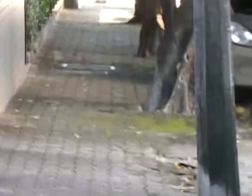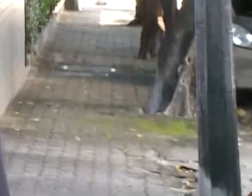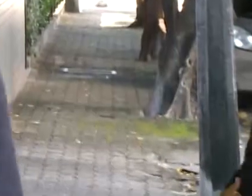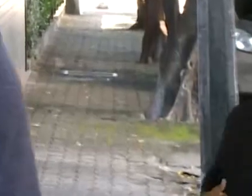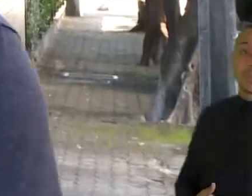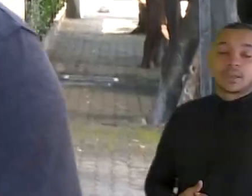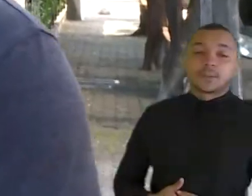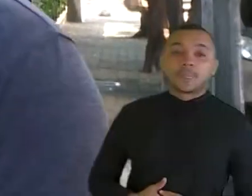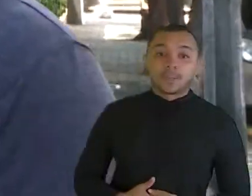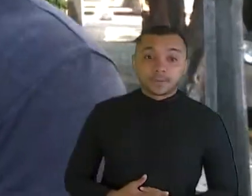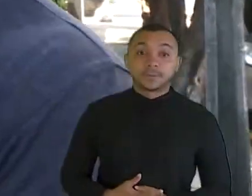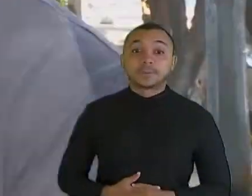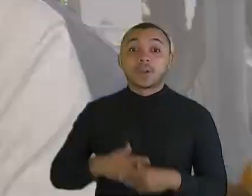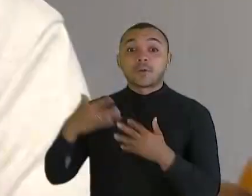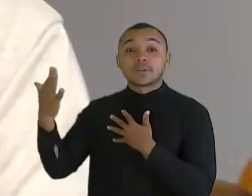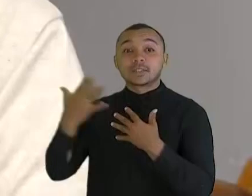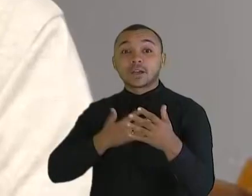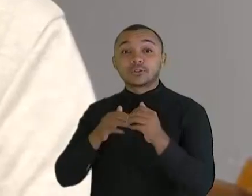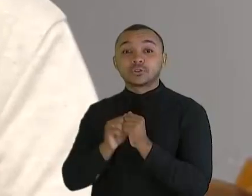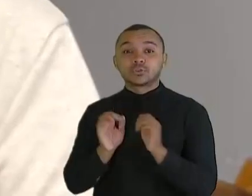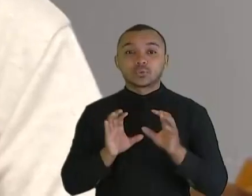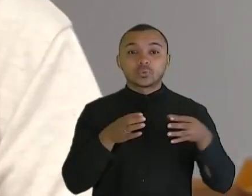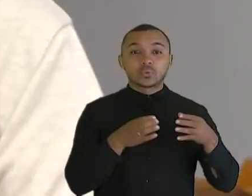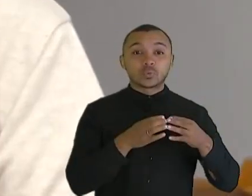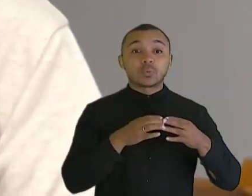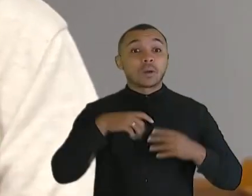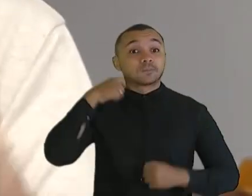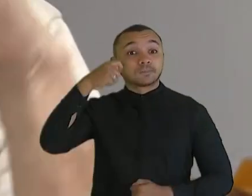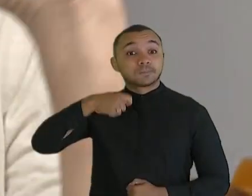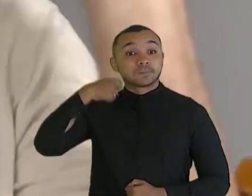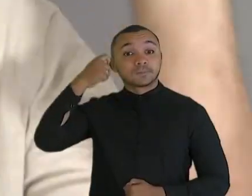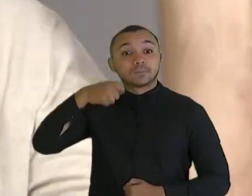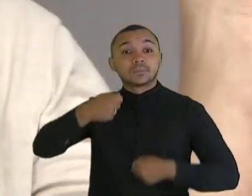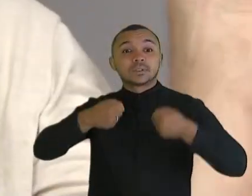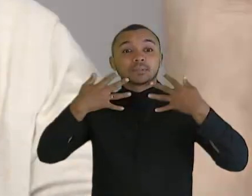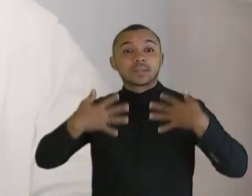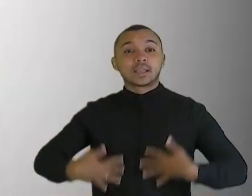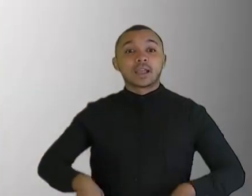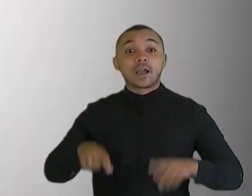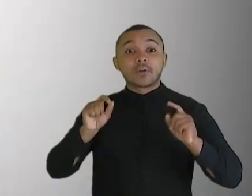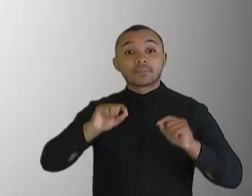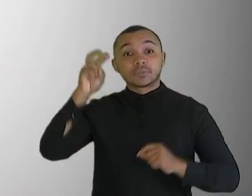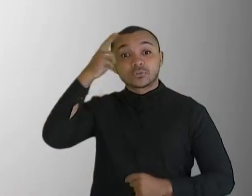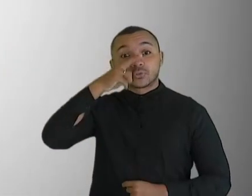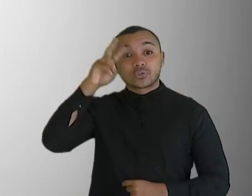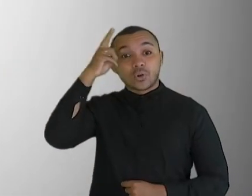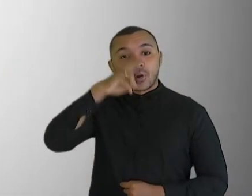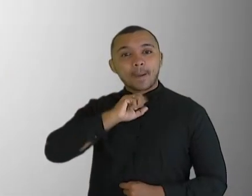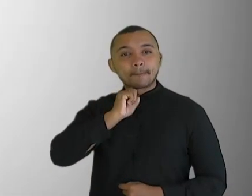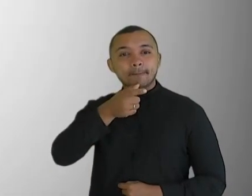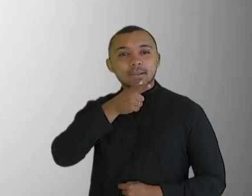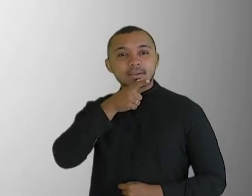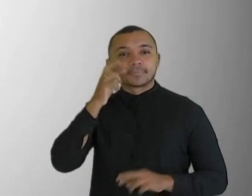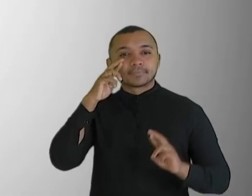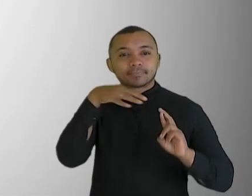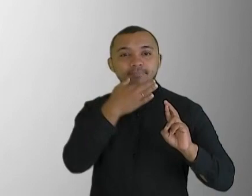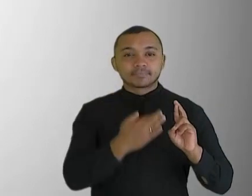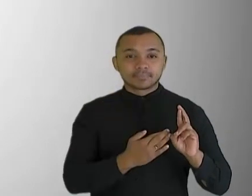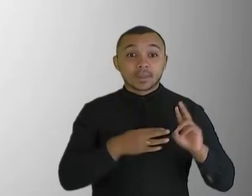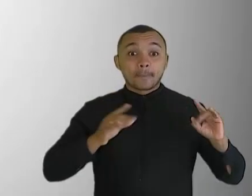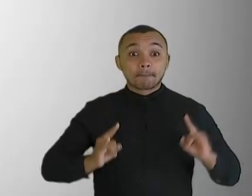Nossa equipe conversou com parte do elenco do espetáculo que conta uma história de humor, fazendo referência a um dos